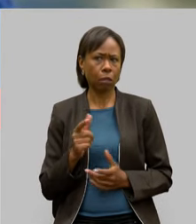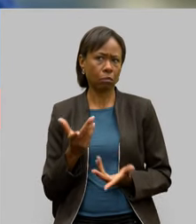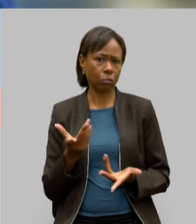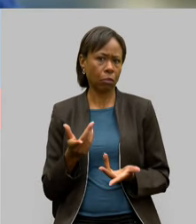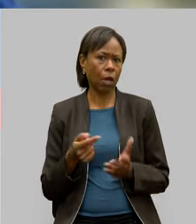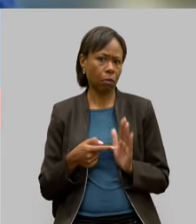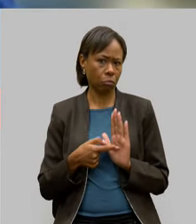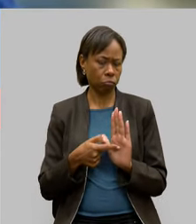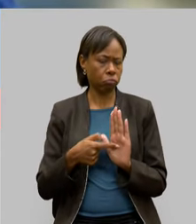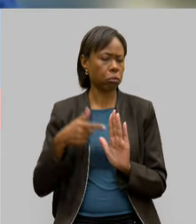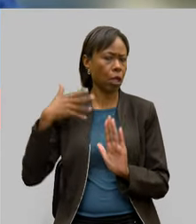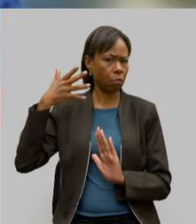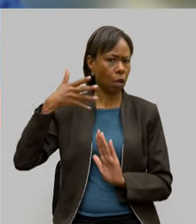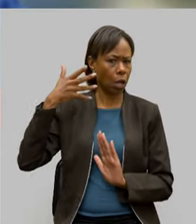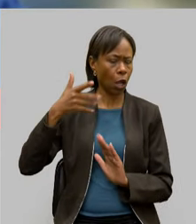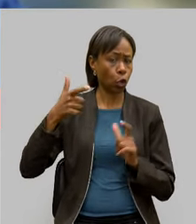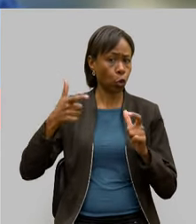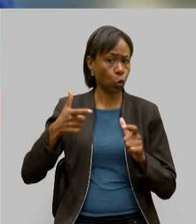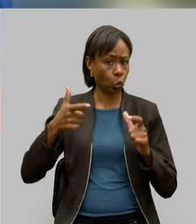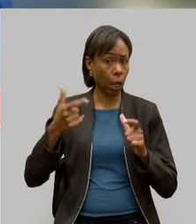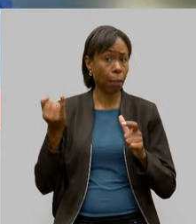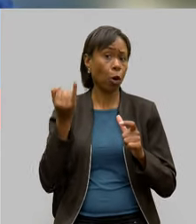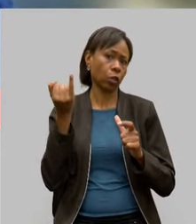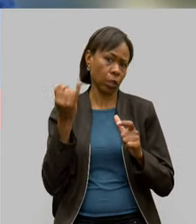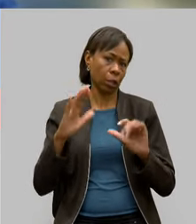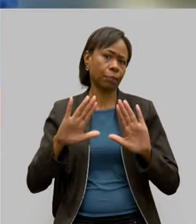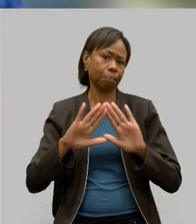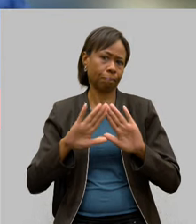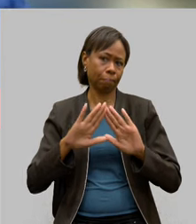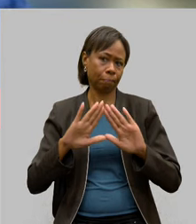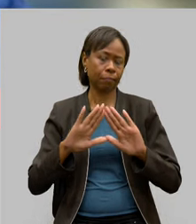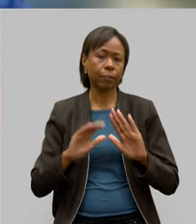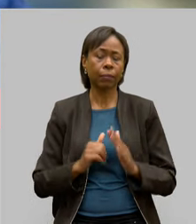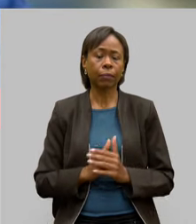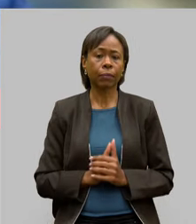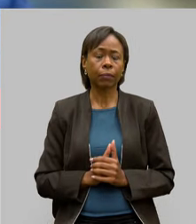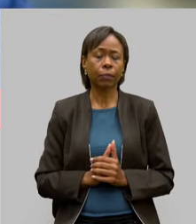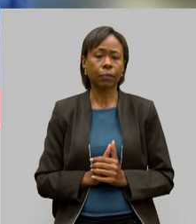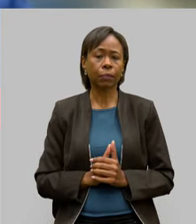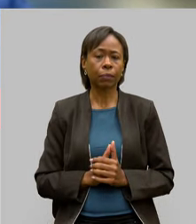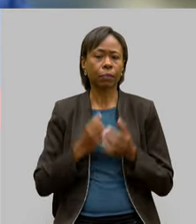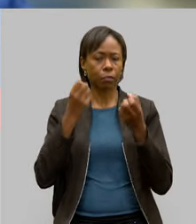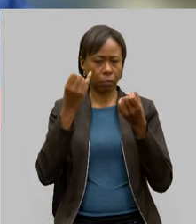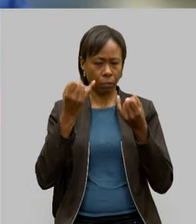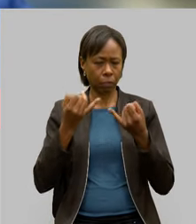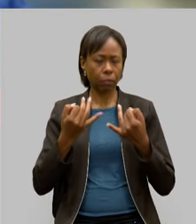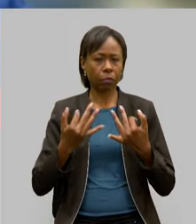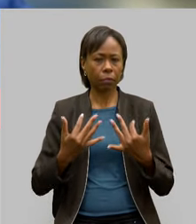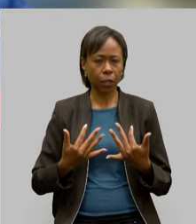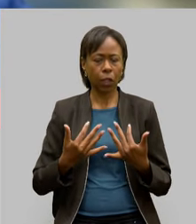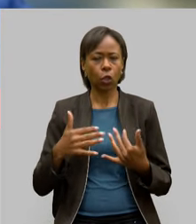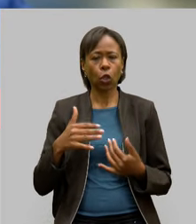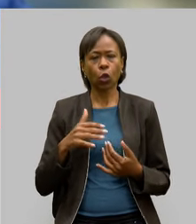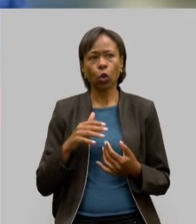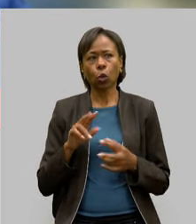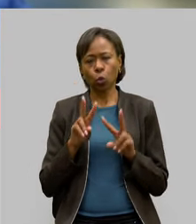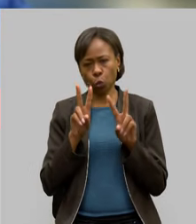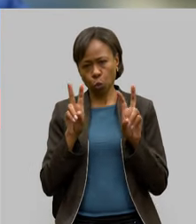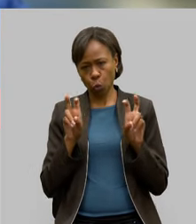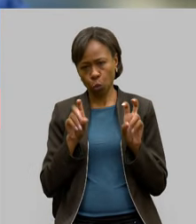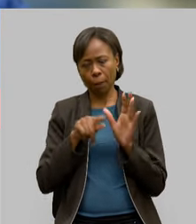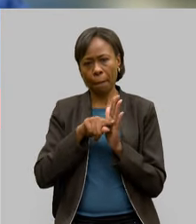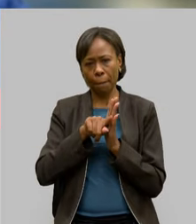tão importante quanto uma assembleia legislativa né Ah então para falar um pouquinho de de pesquisa né em